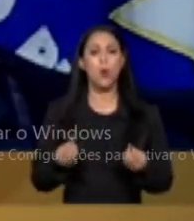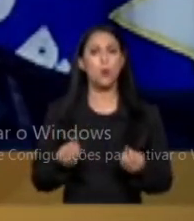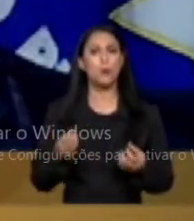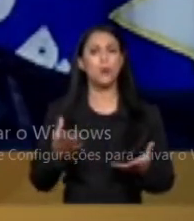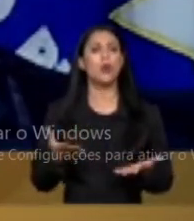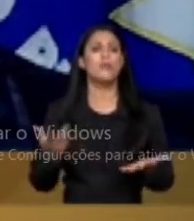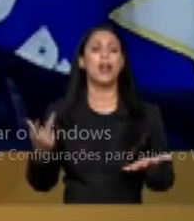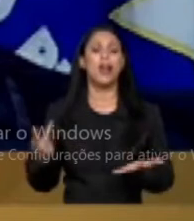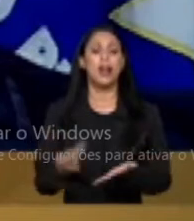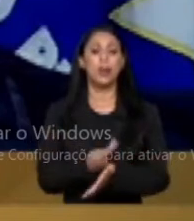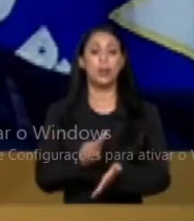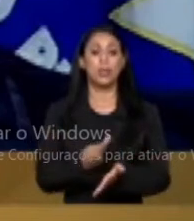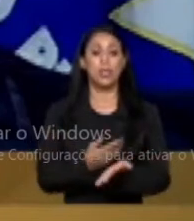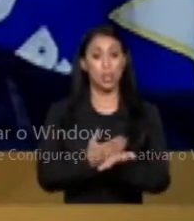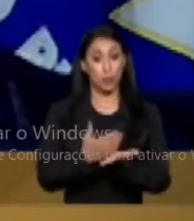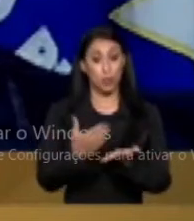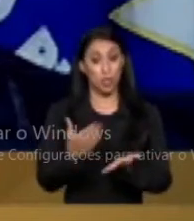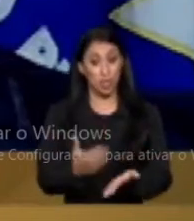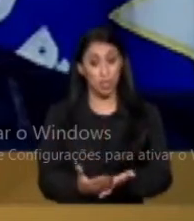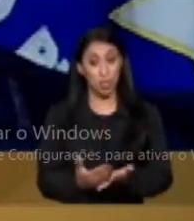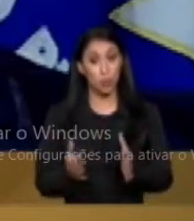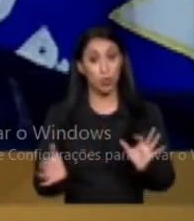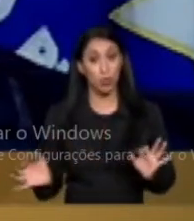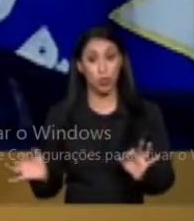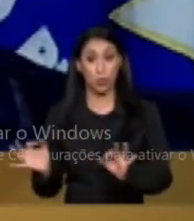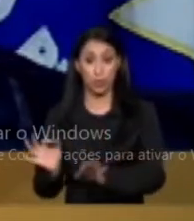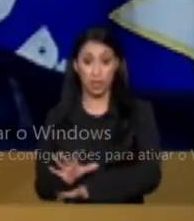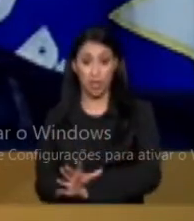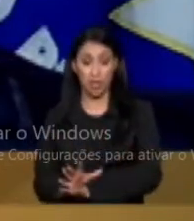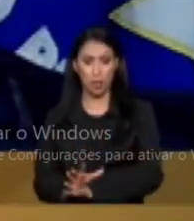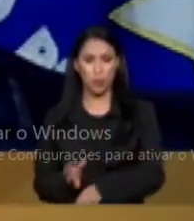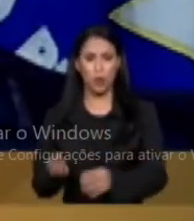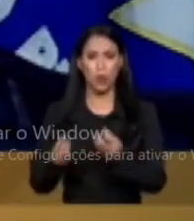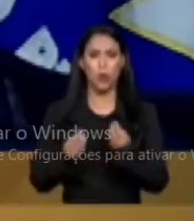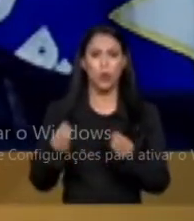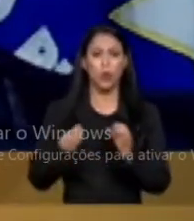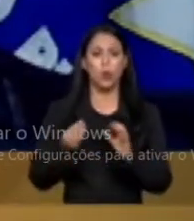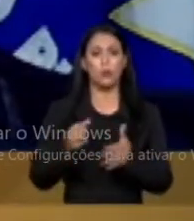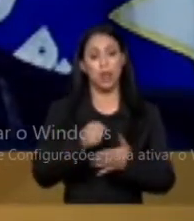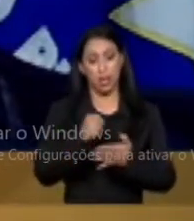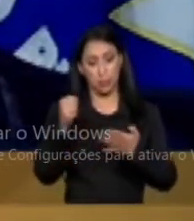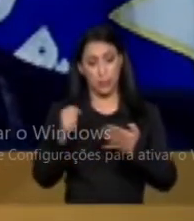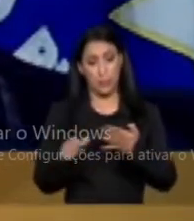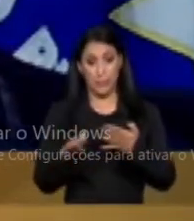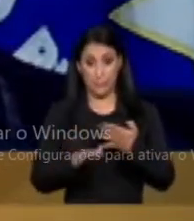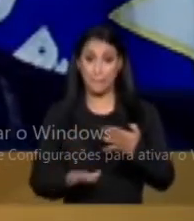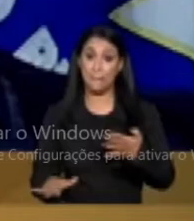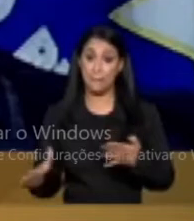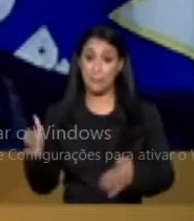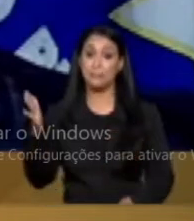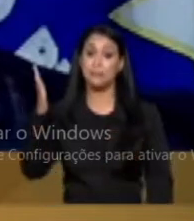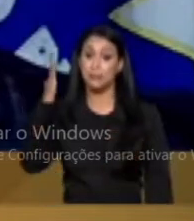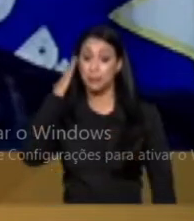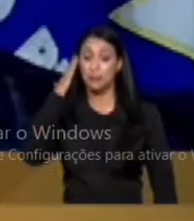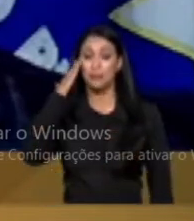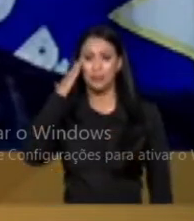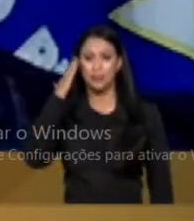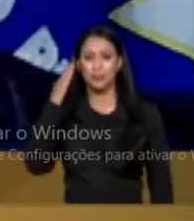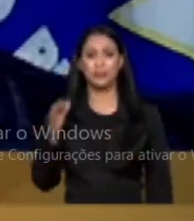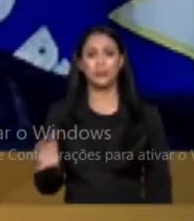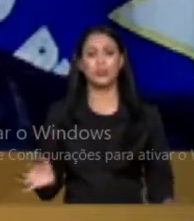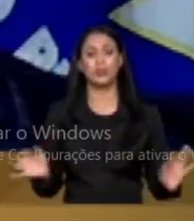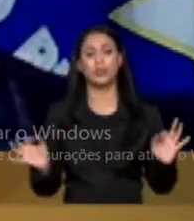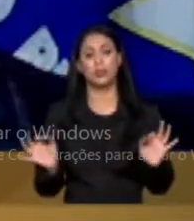propaganda eleitoral, o seu início e o seu término. A doutrina e a jurisprudência sabem que o término